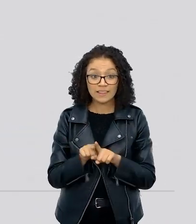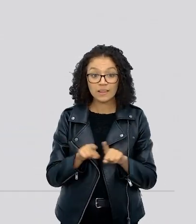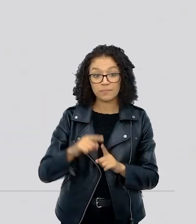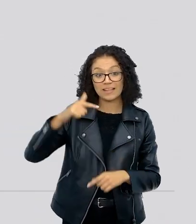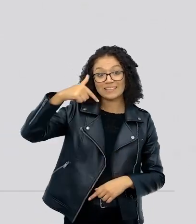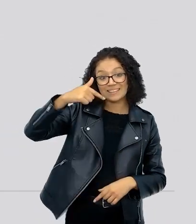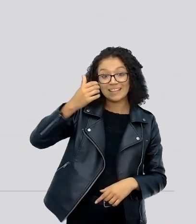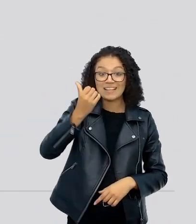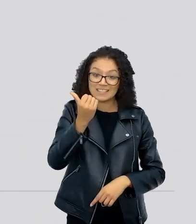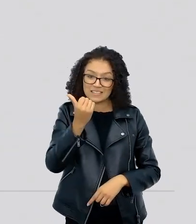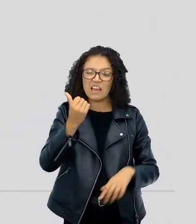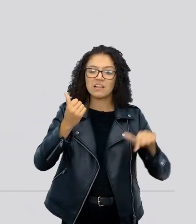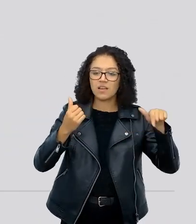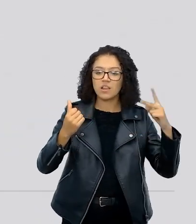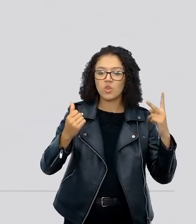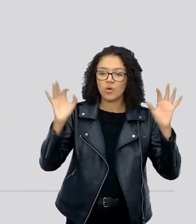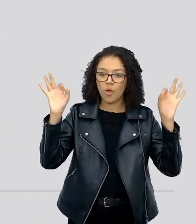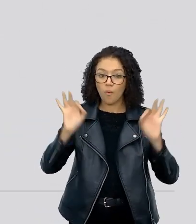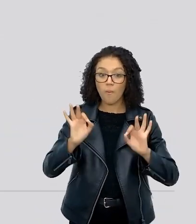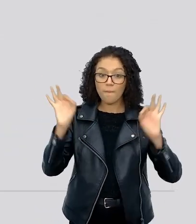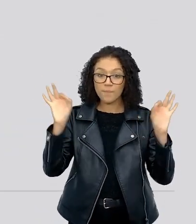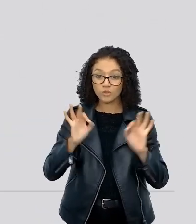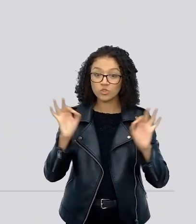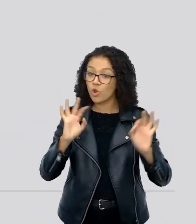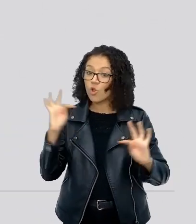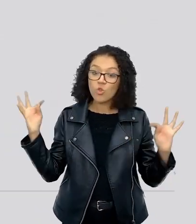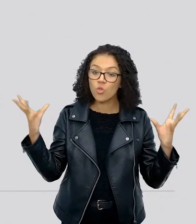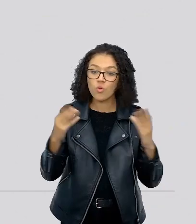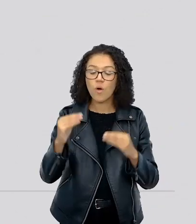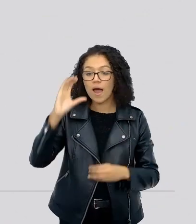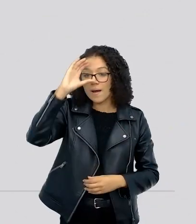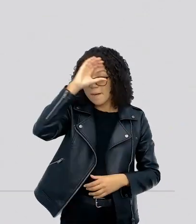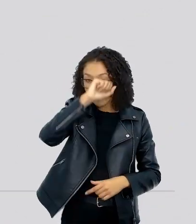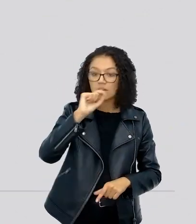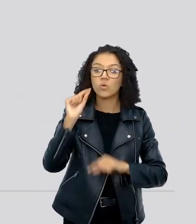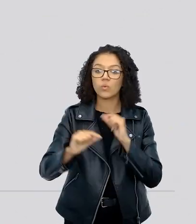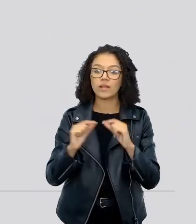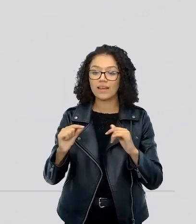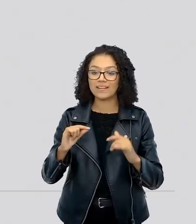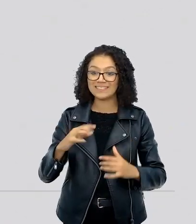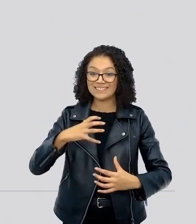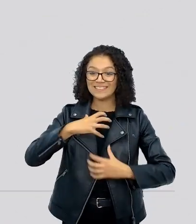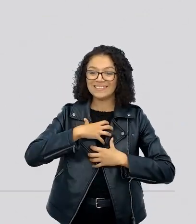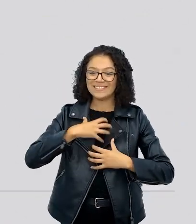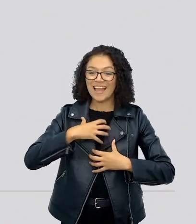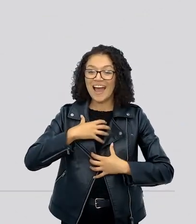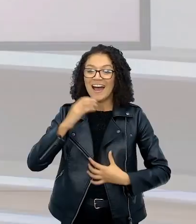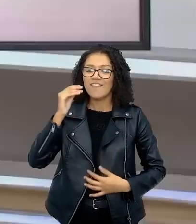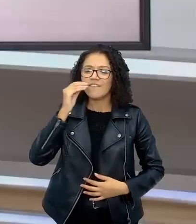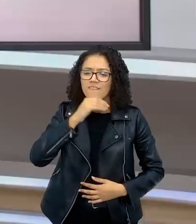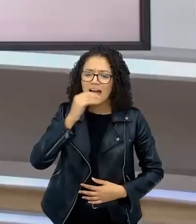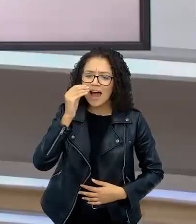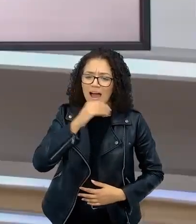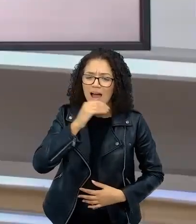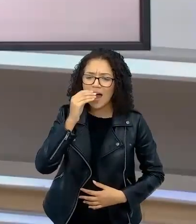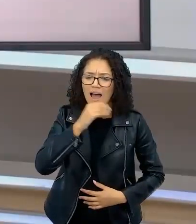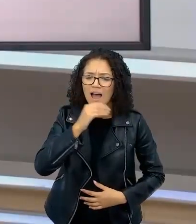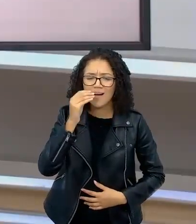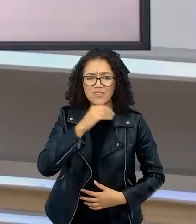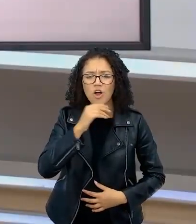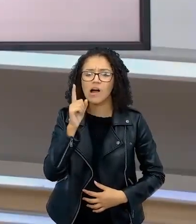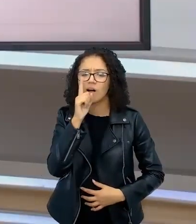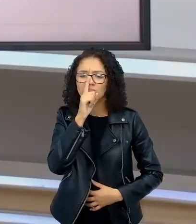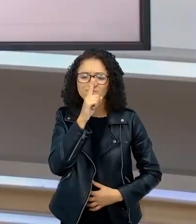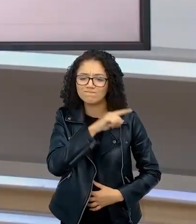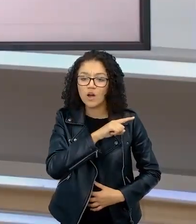e negros falando que quando meninos aprenderam que não podiam demonstrar fragilidades. Lembra que a gente falou sobre